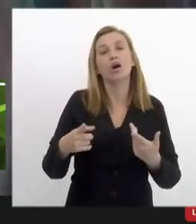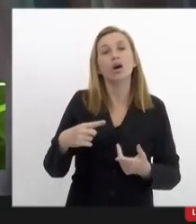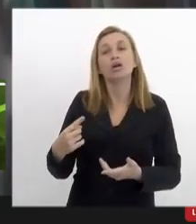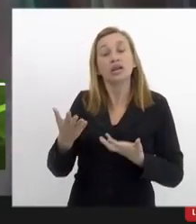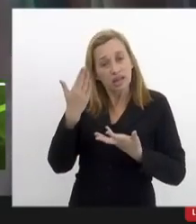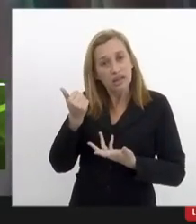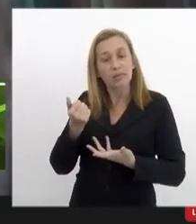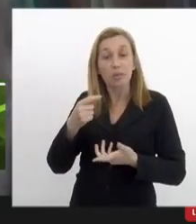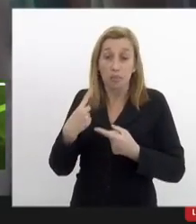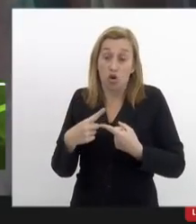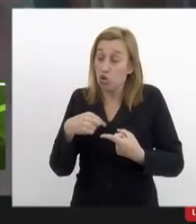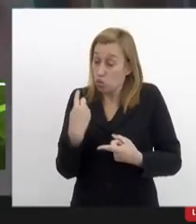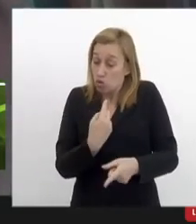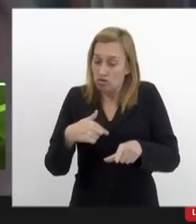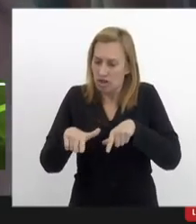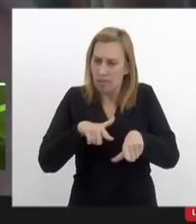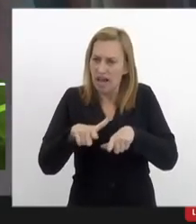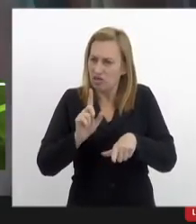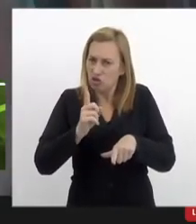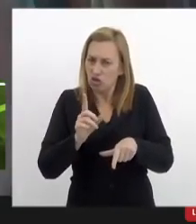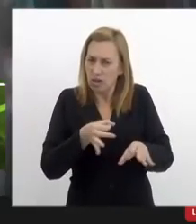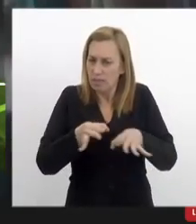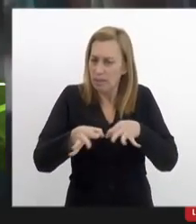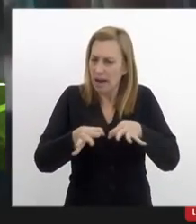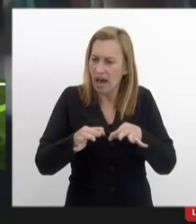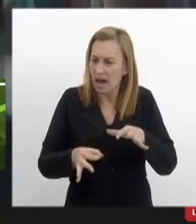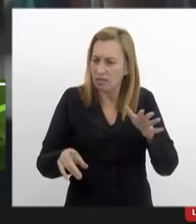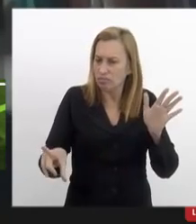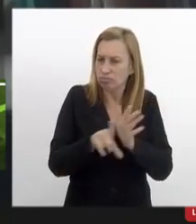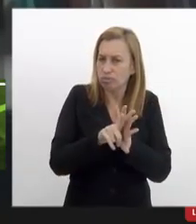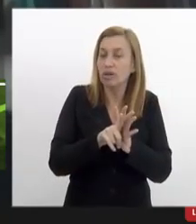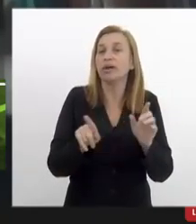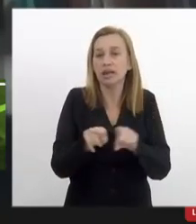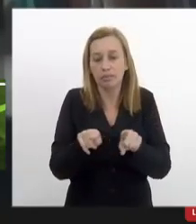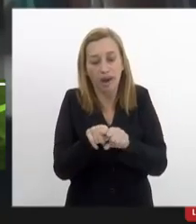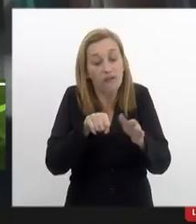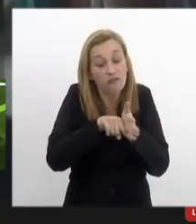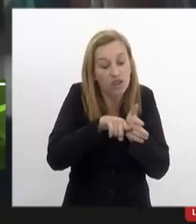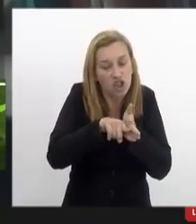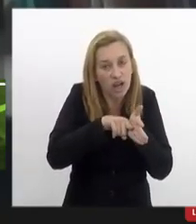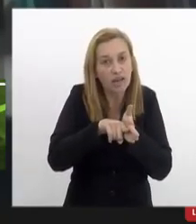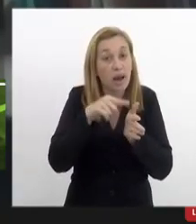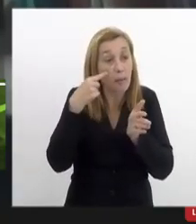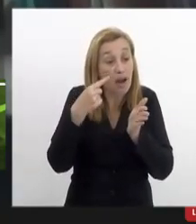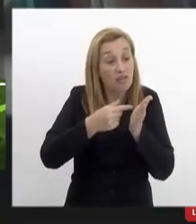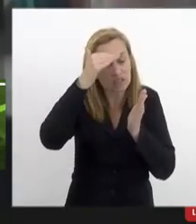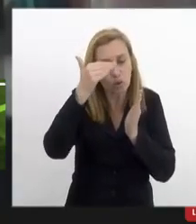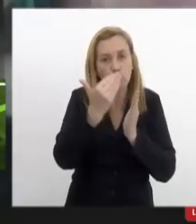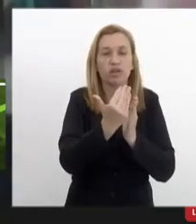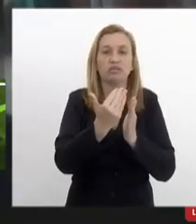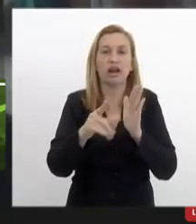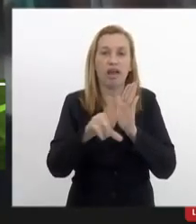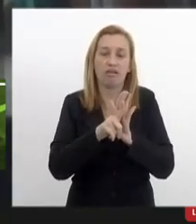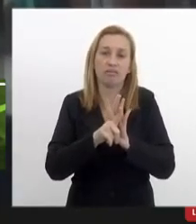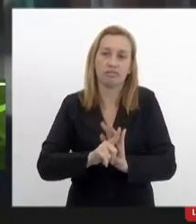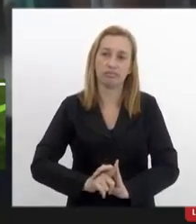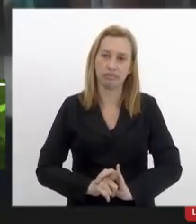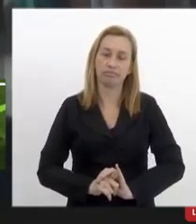fiscalizar, não é só de elaborar leis. A gente também tem a obrigação, a função, é o dever